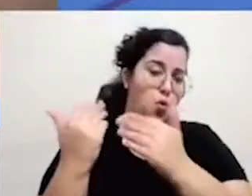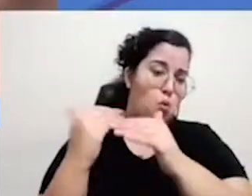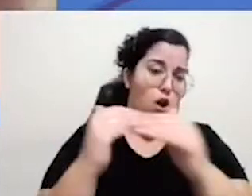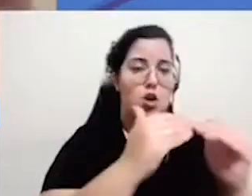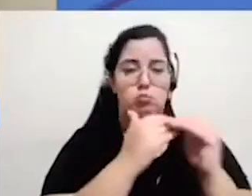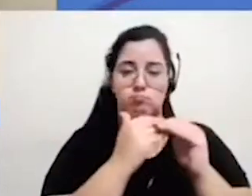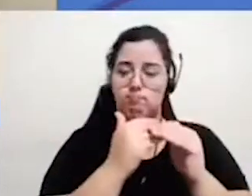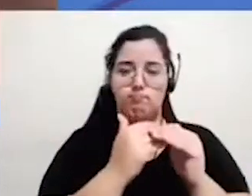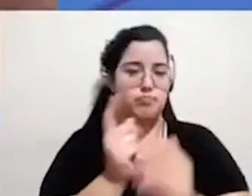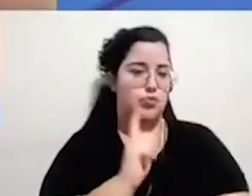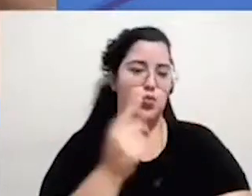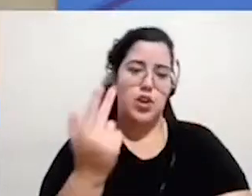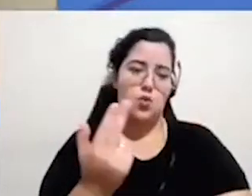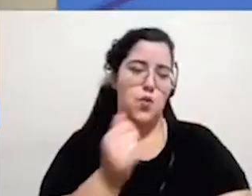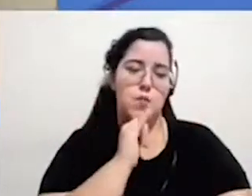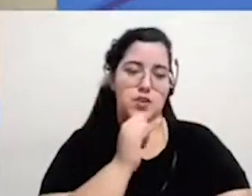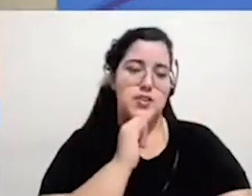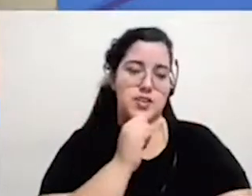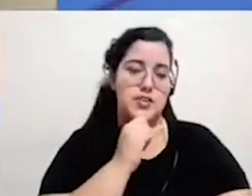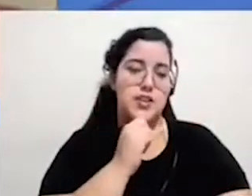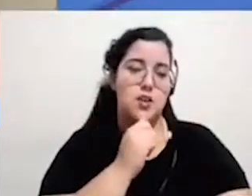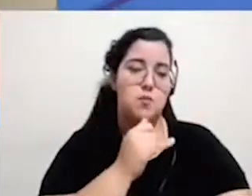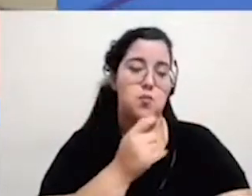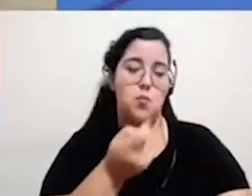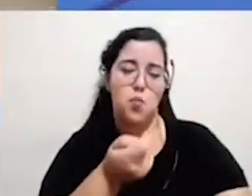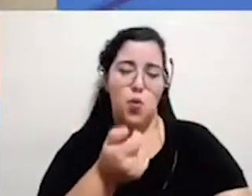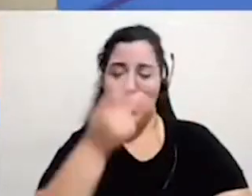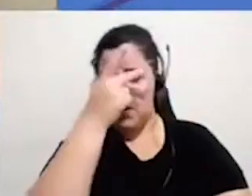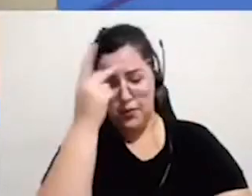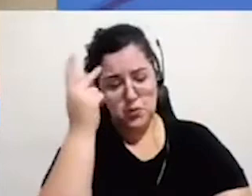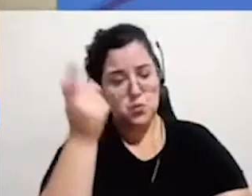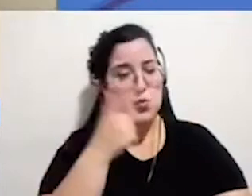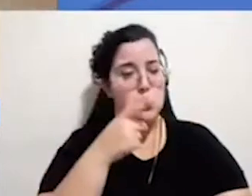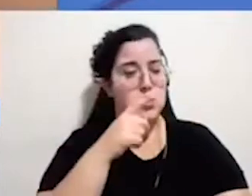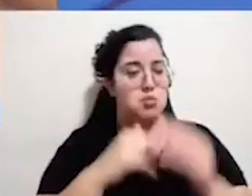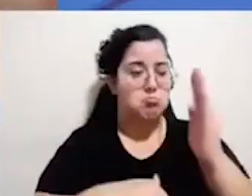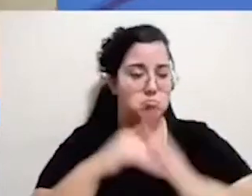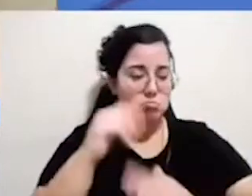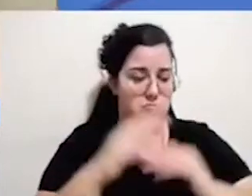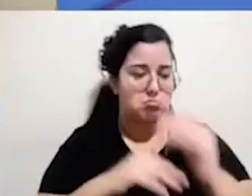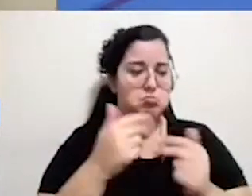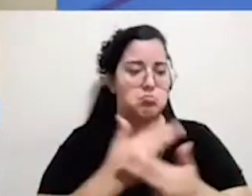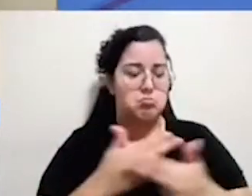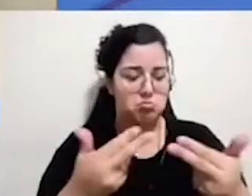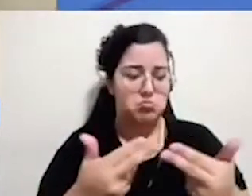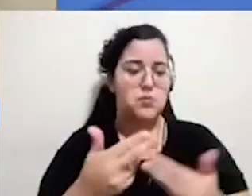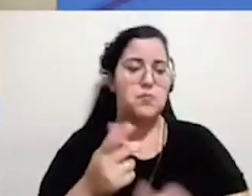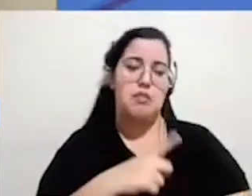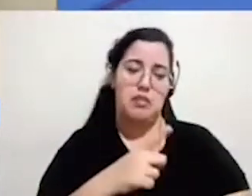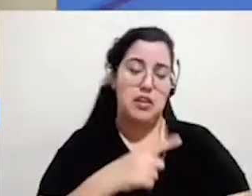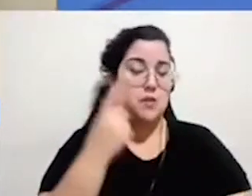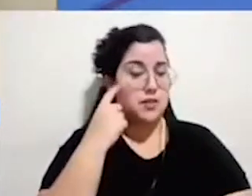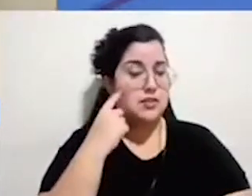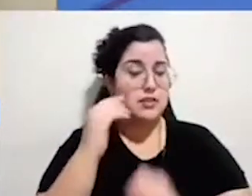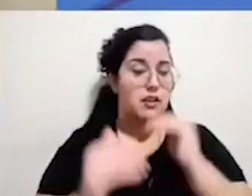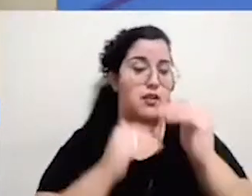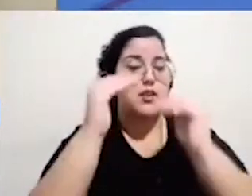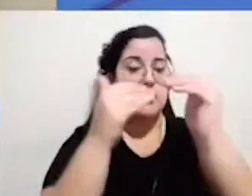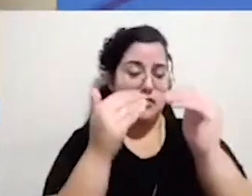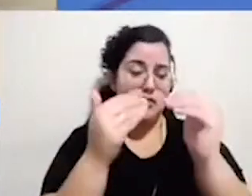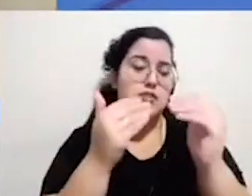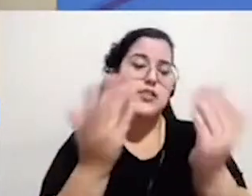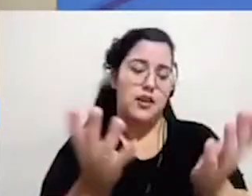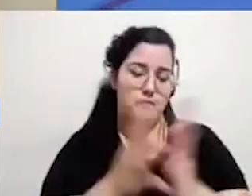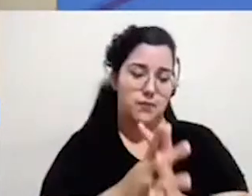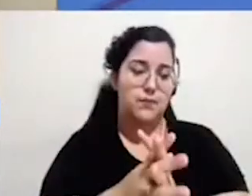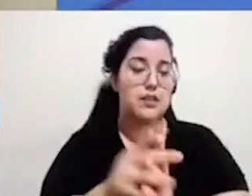põe só meia dúzia, você forma meia dúzia para dar uma condição para eles, robusta, não sei o que e tal, para eles poderem avançar, eles estão nesse barco. O que